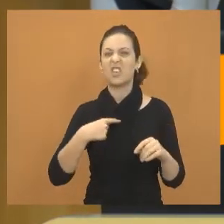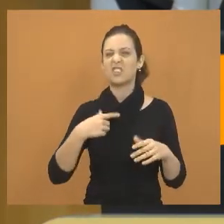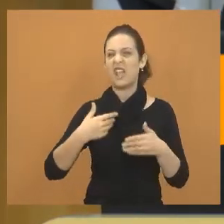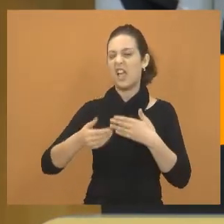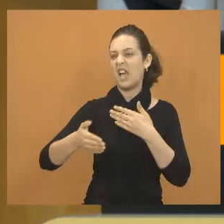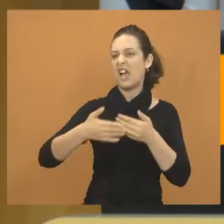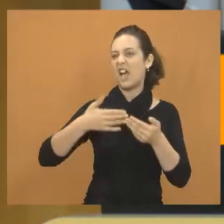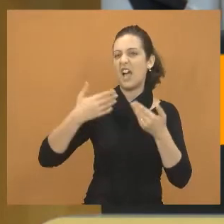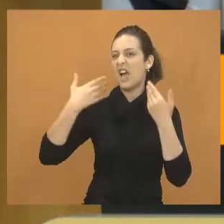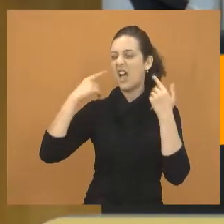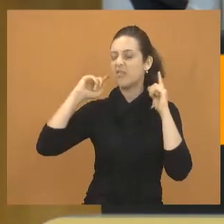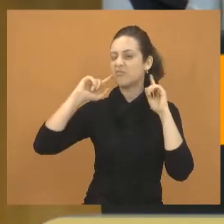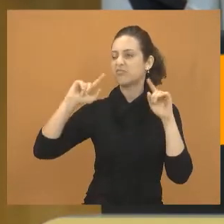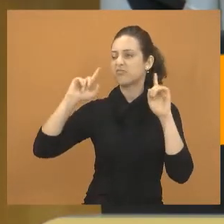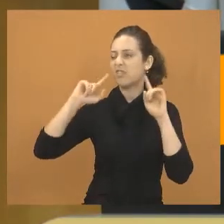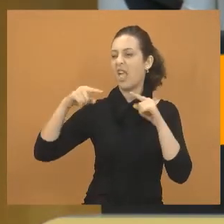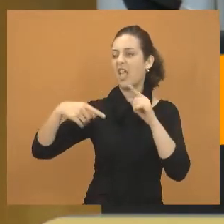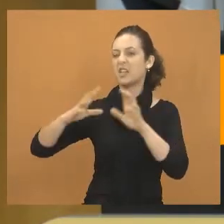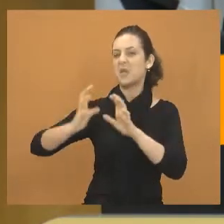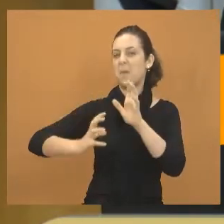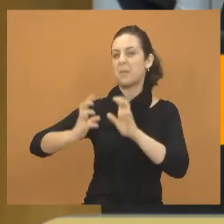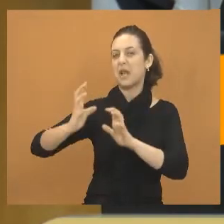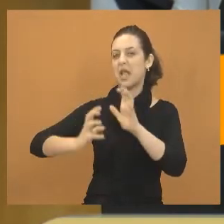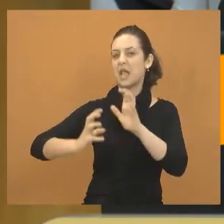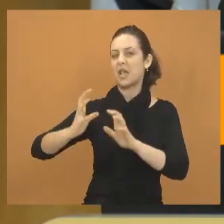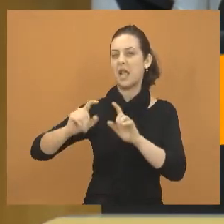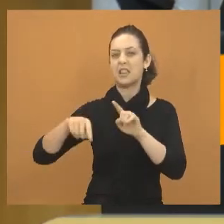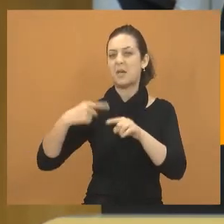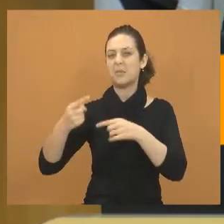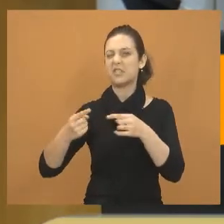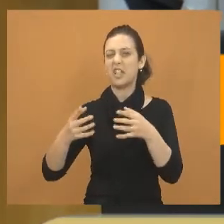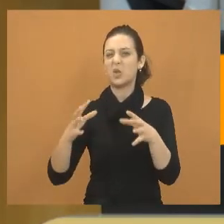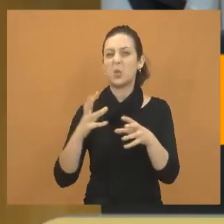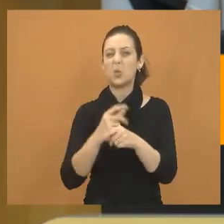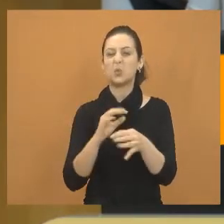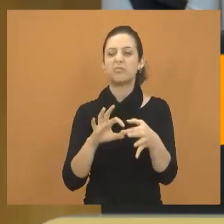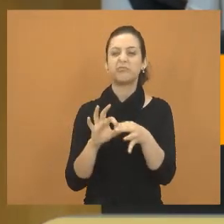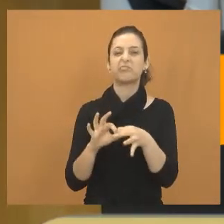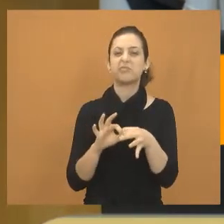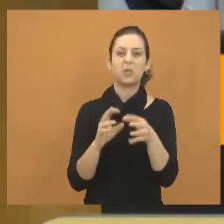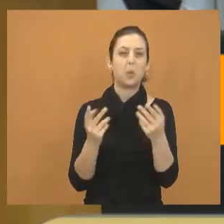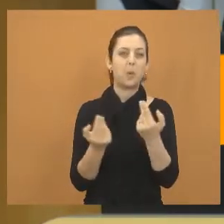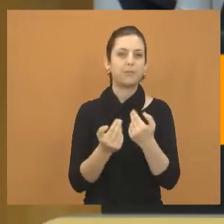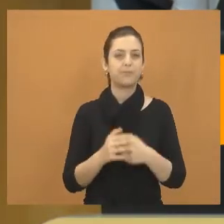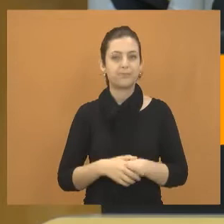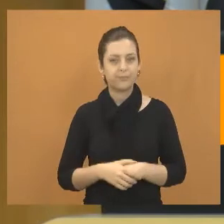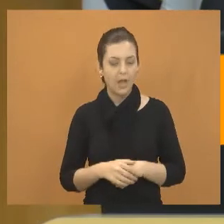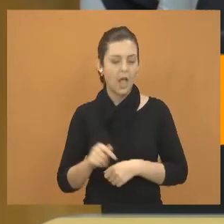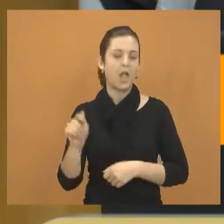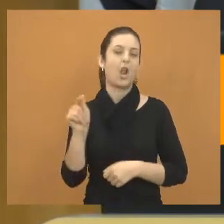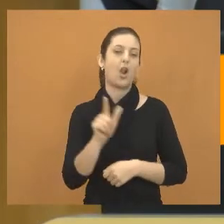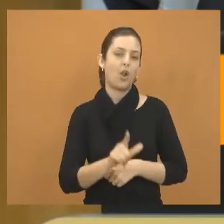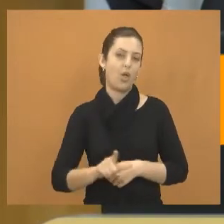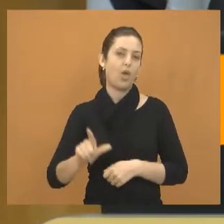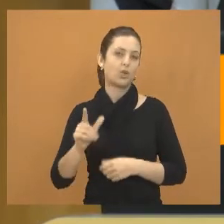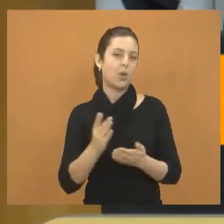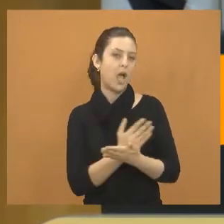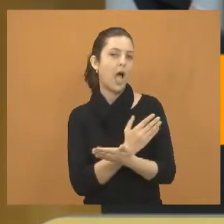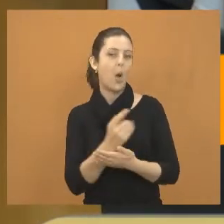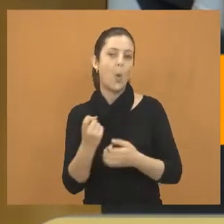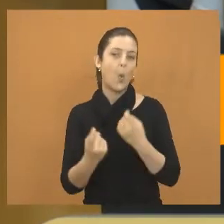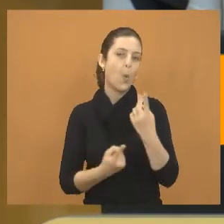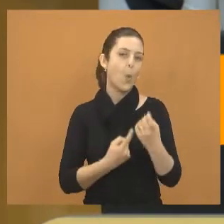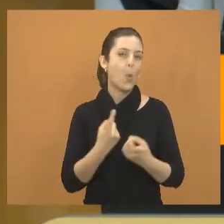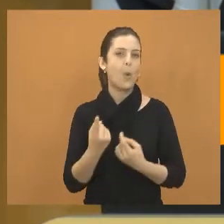não, eles brigam na disputa e depois todo mundo se une lá e é tudo igual. É lógico que nós temos aqui algumas